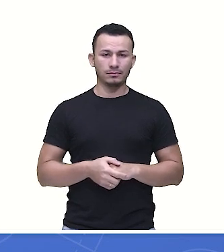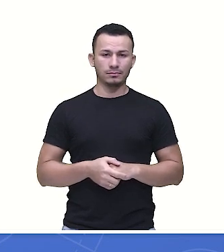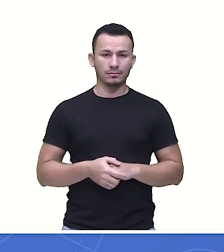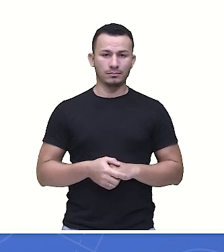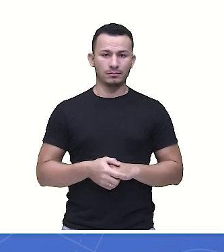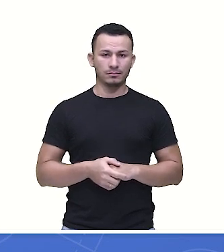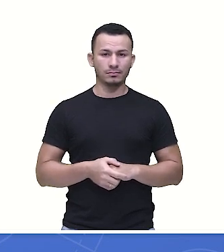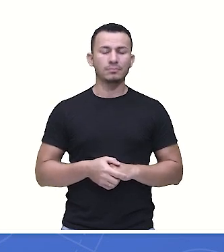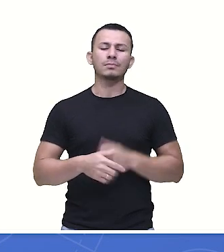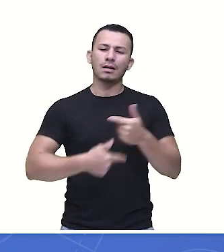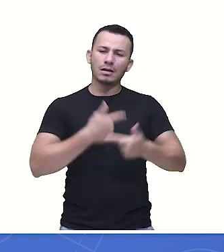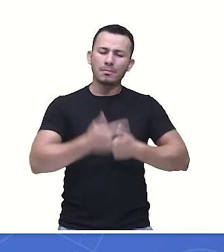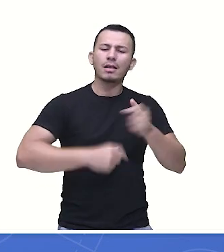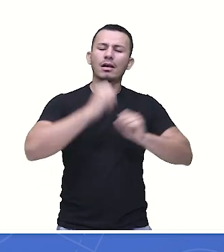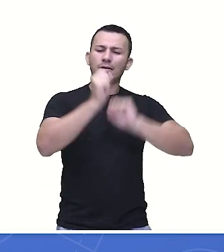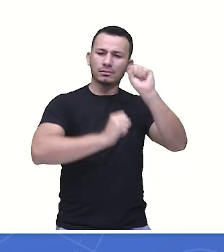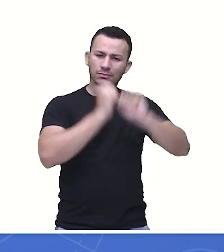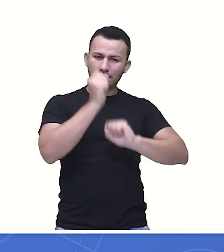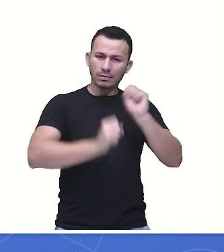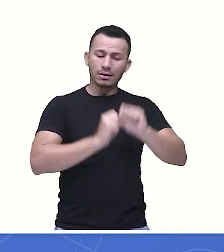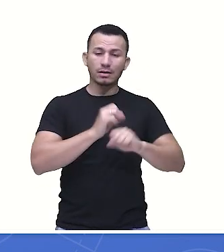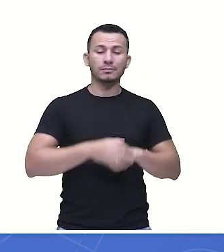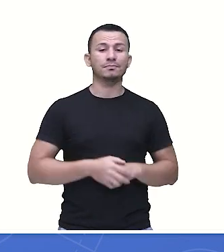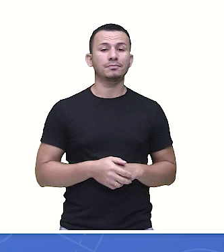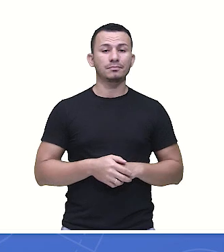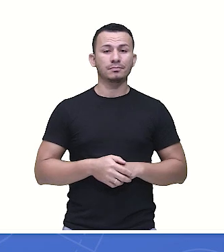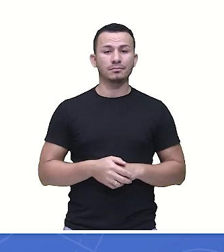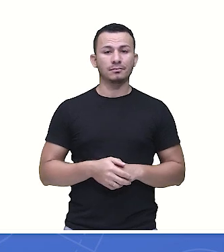Para o trabalho nas indústrias e os ideais